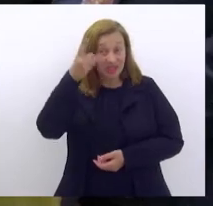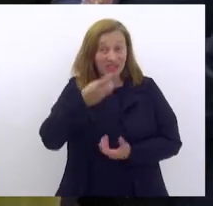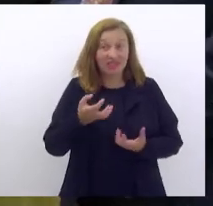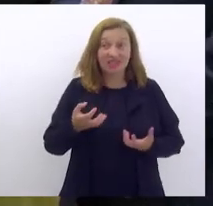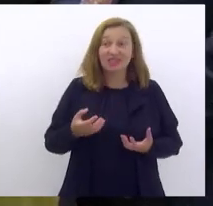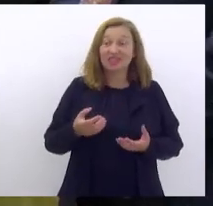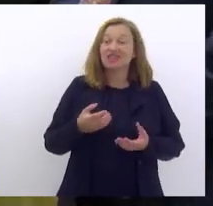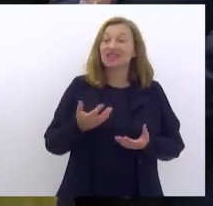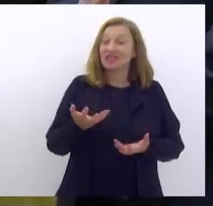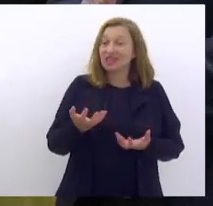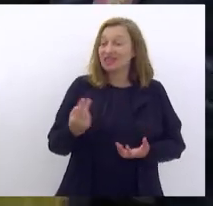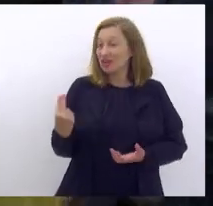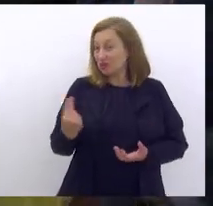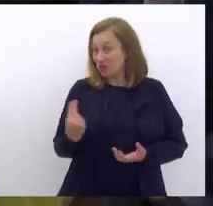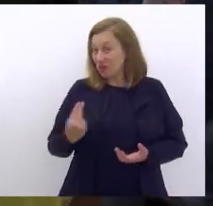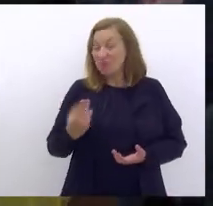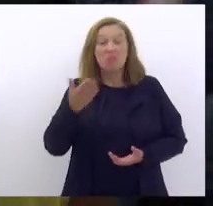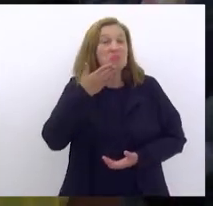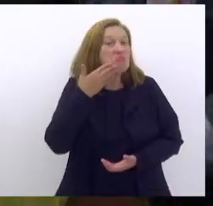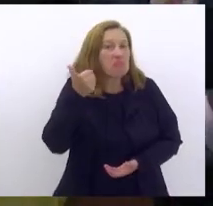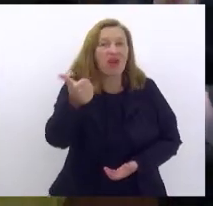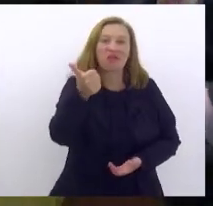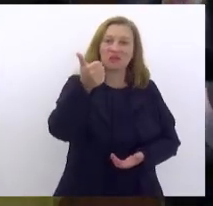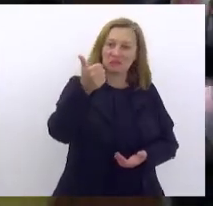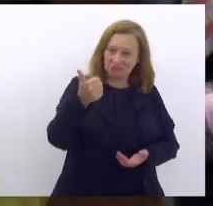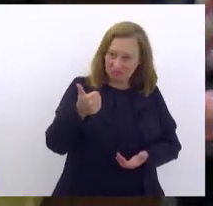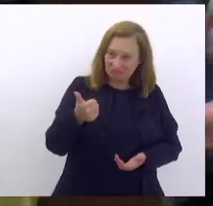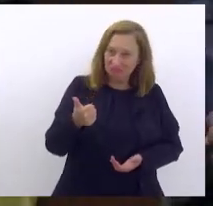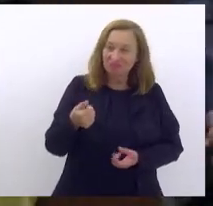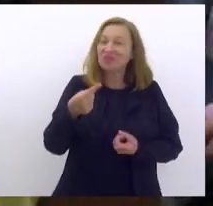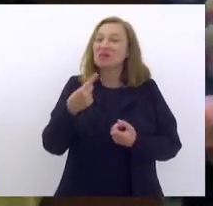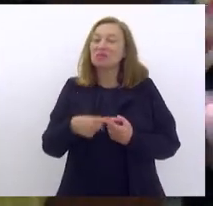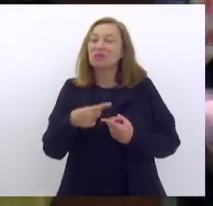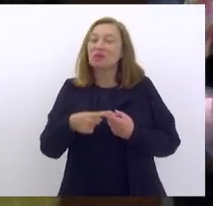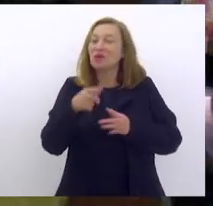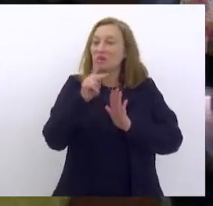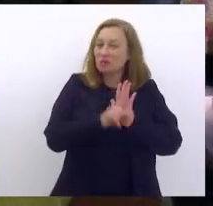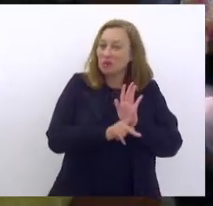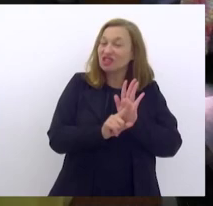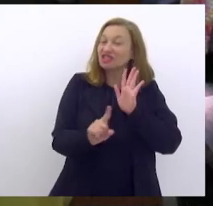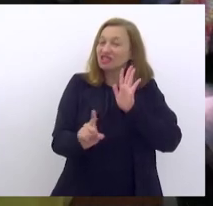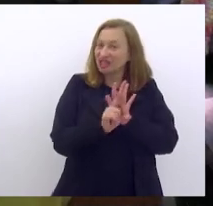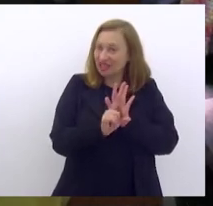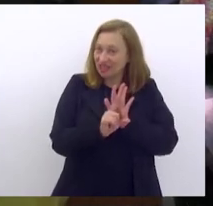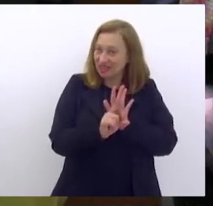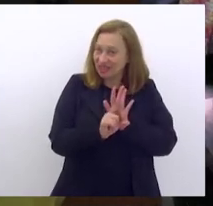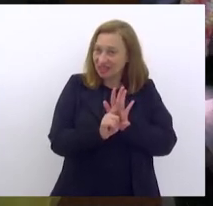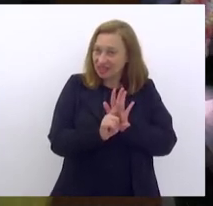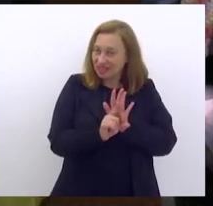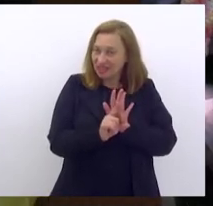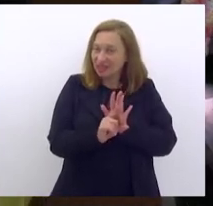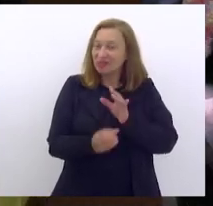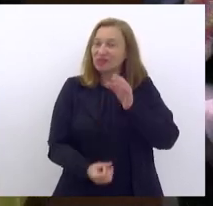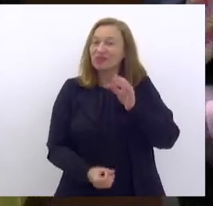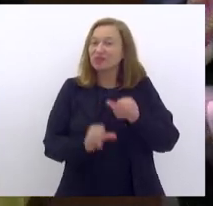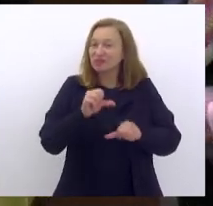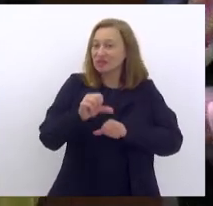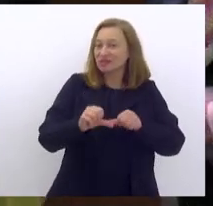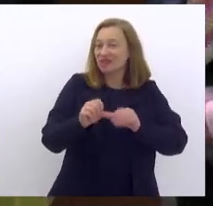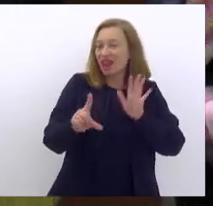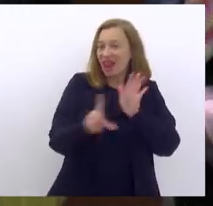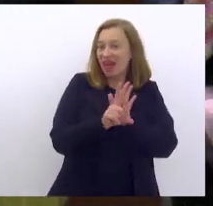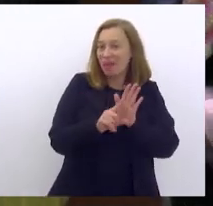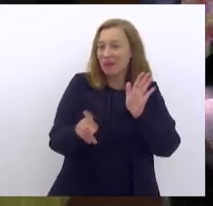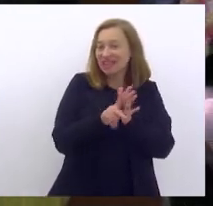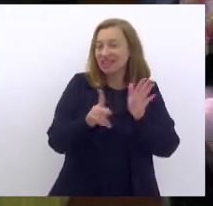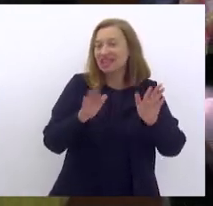ser autores, melhor ainda, porque um projeto de lei, quando vira lei, ele é de